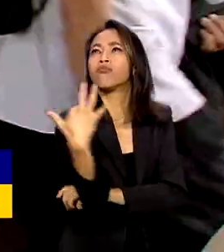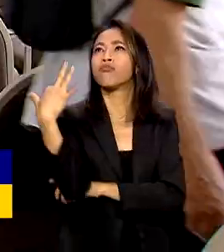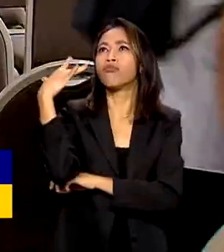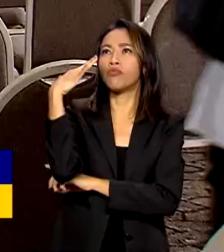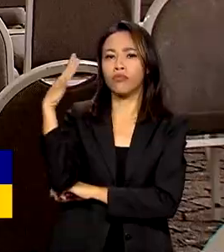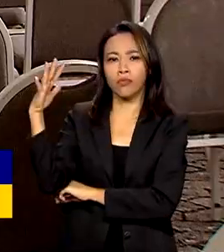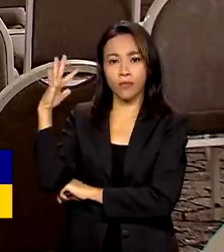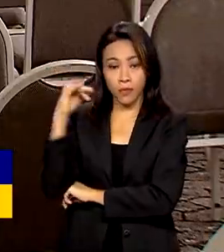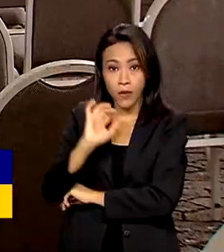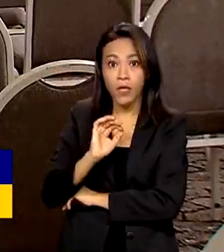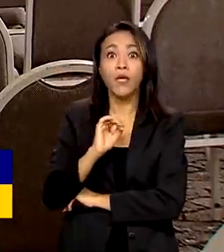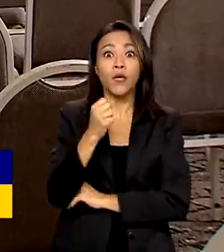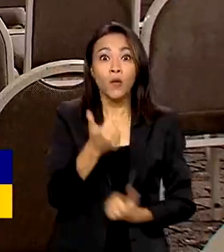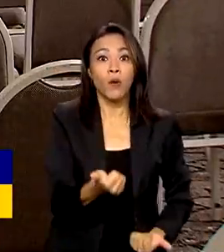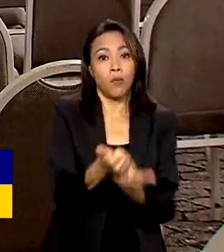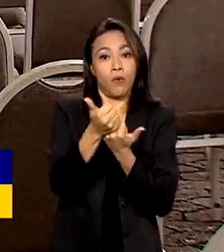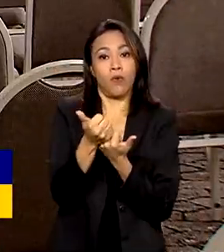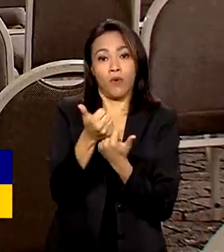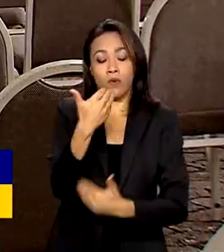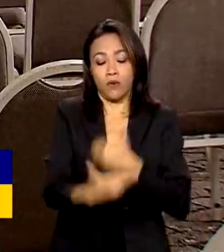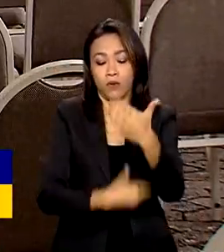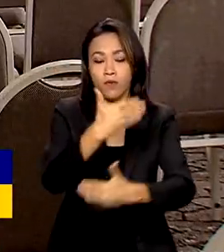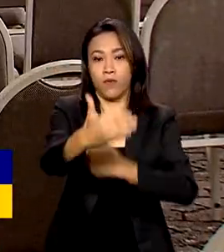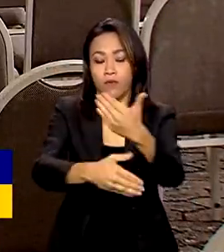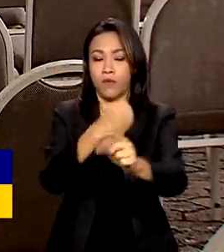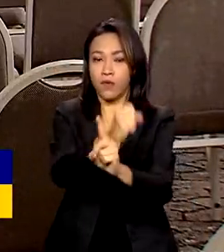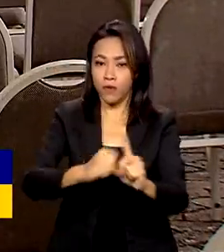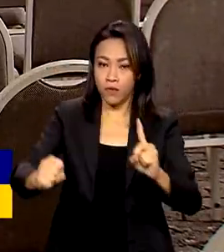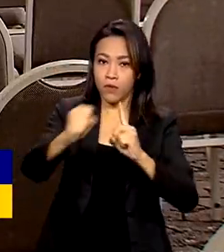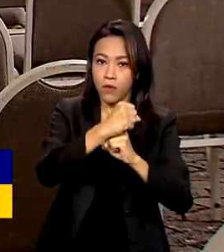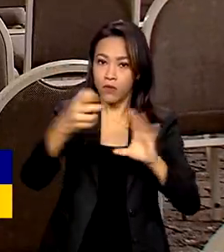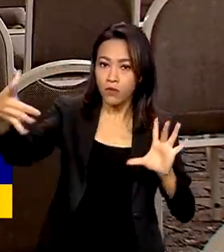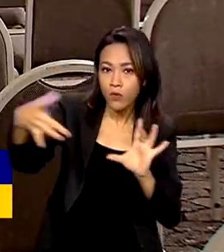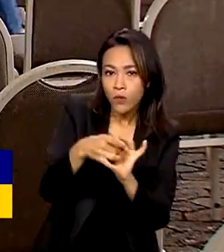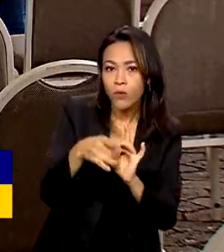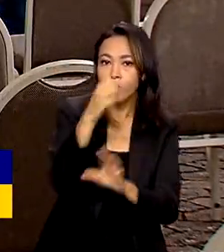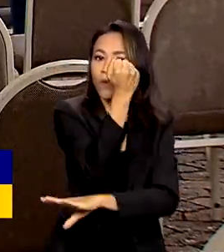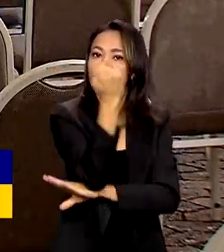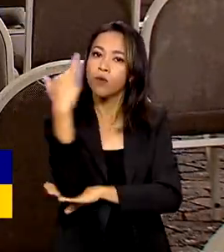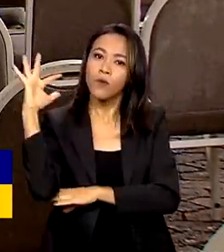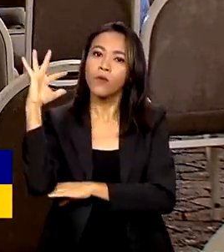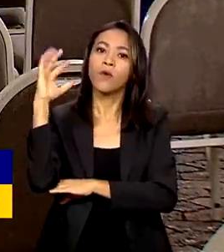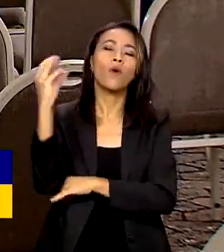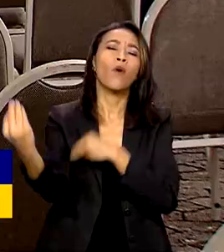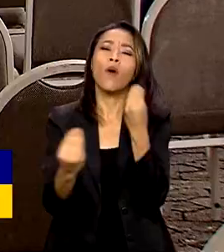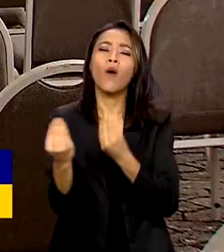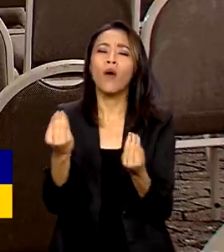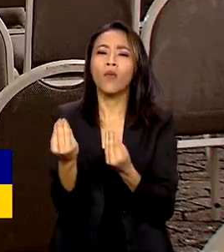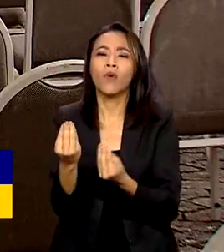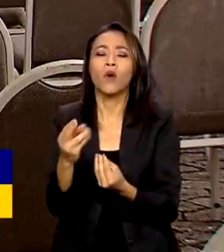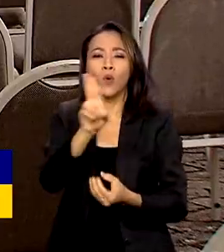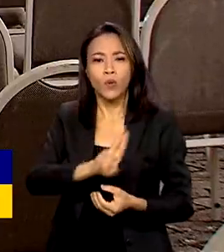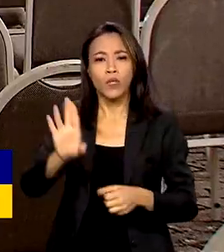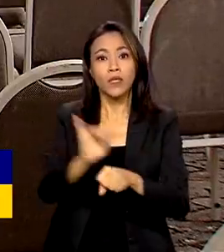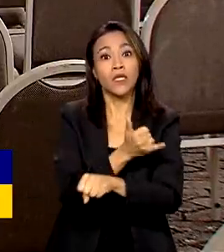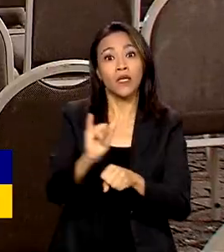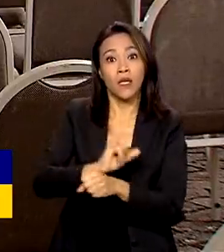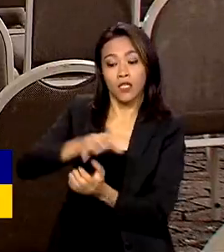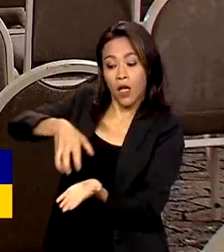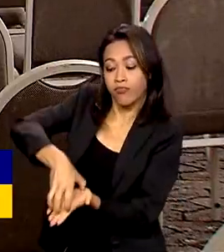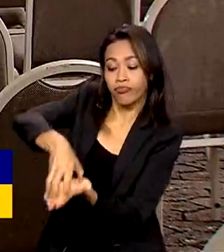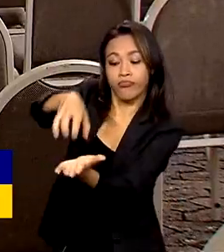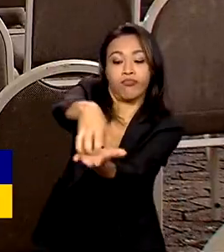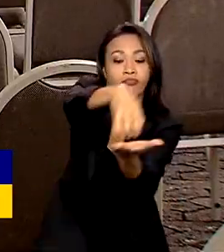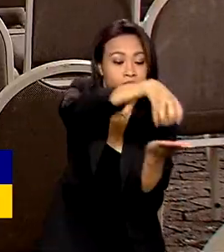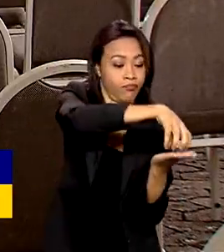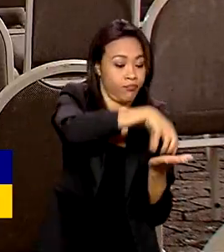do desenvolvimento sócio ambiental por meio da gestão das unidades de conservação da União como